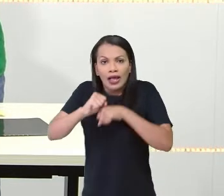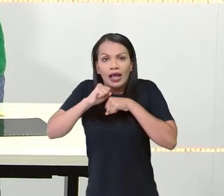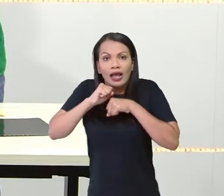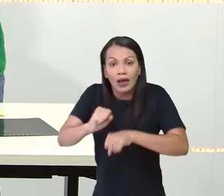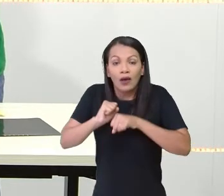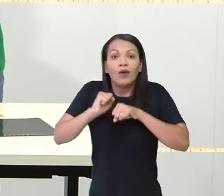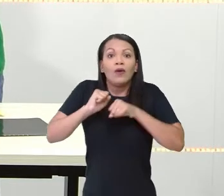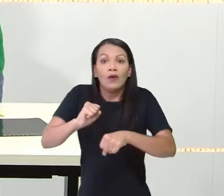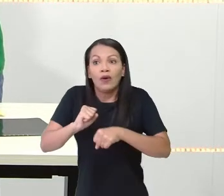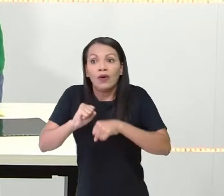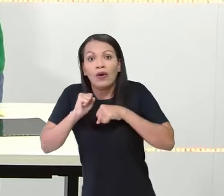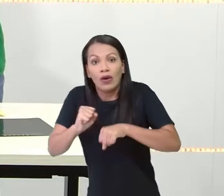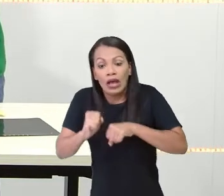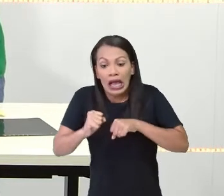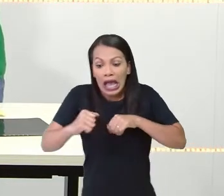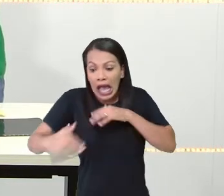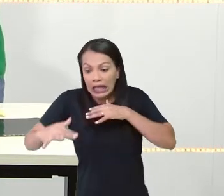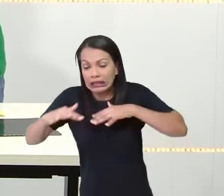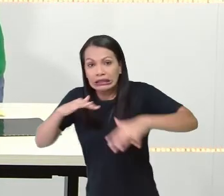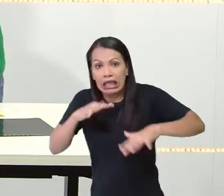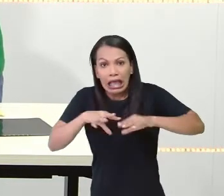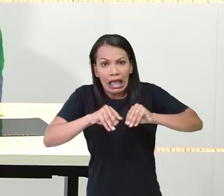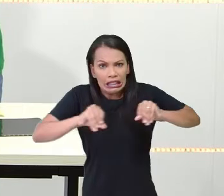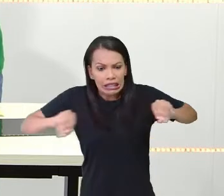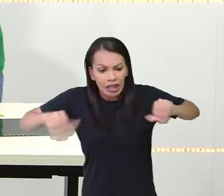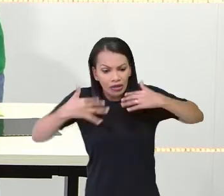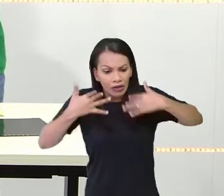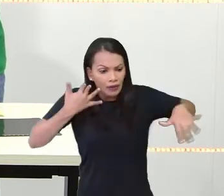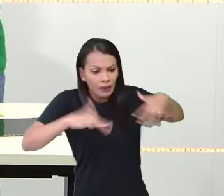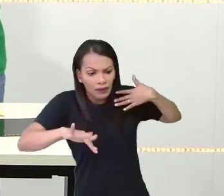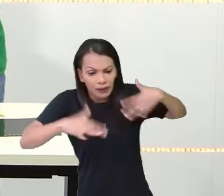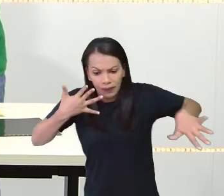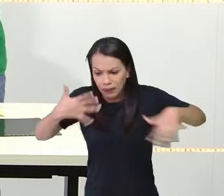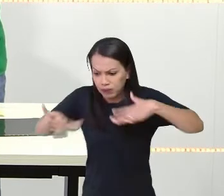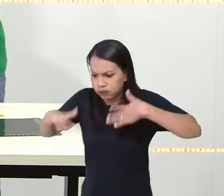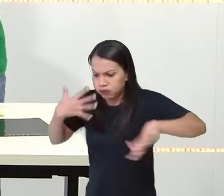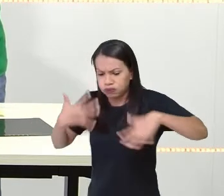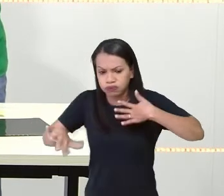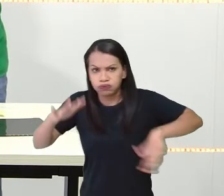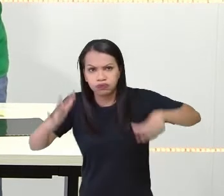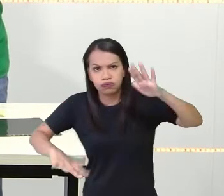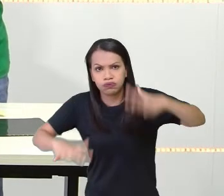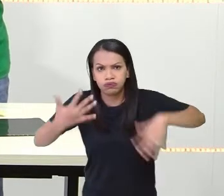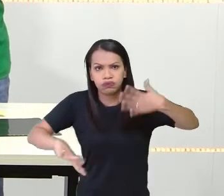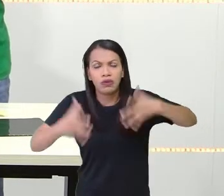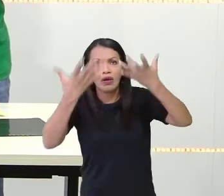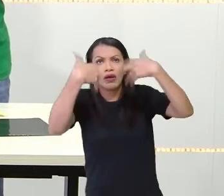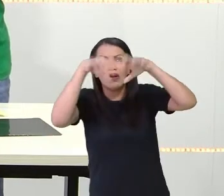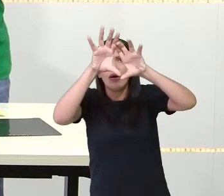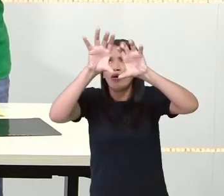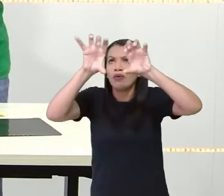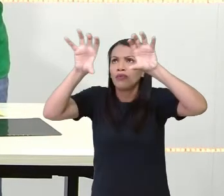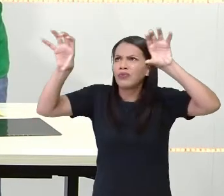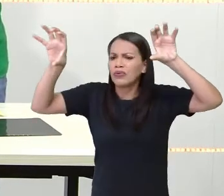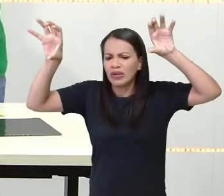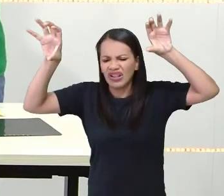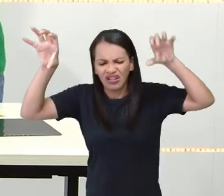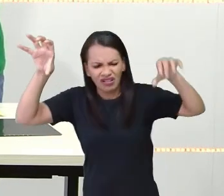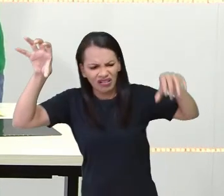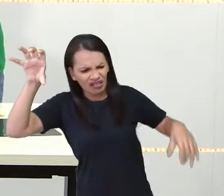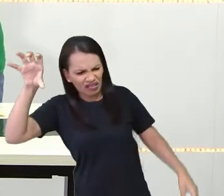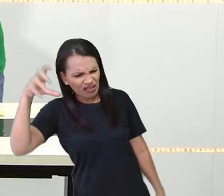a correr, a terra começou a tremer. E a nuvem não gostou de nada daquilo que